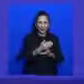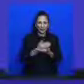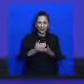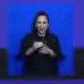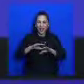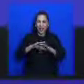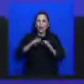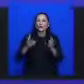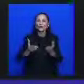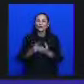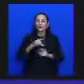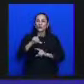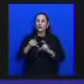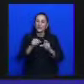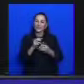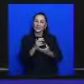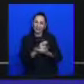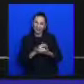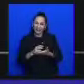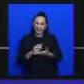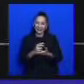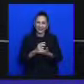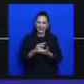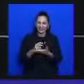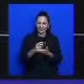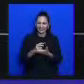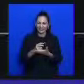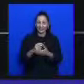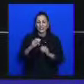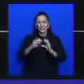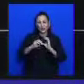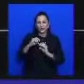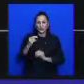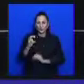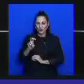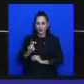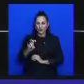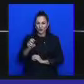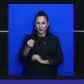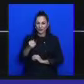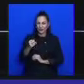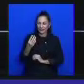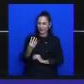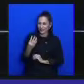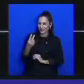Está começando agora o sorteio da Quina. Esse é o concurso